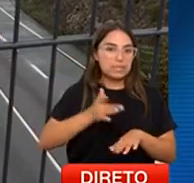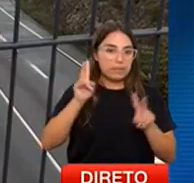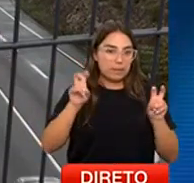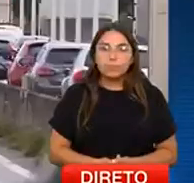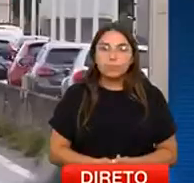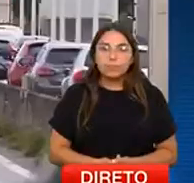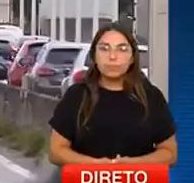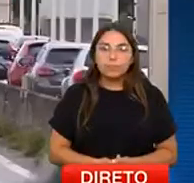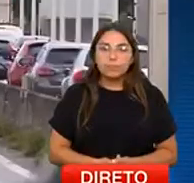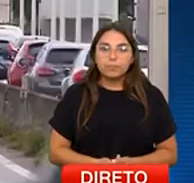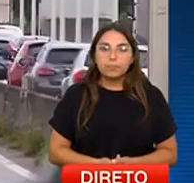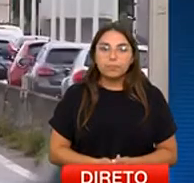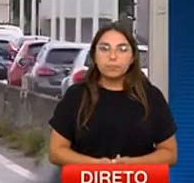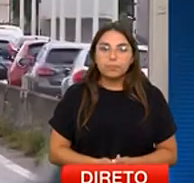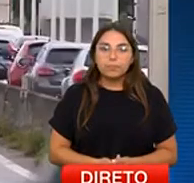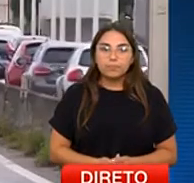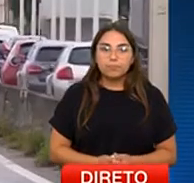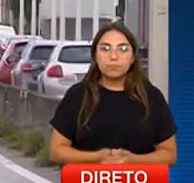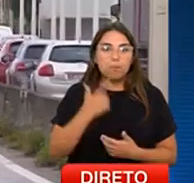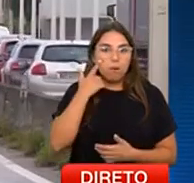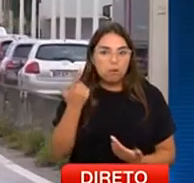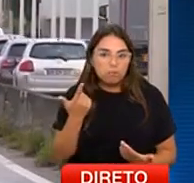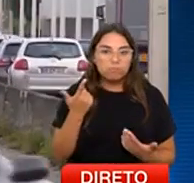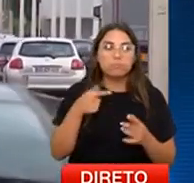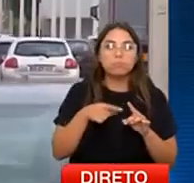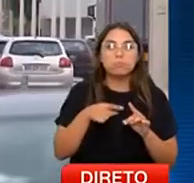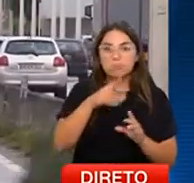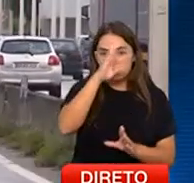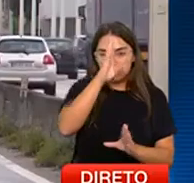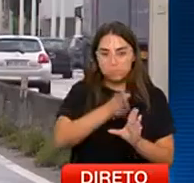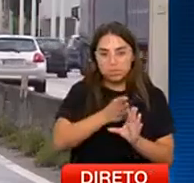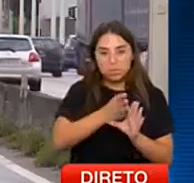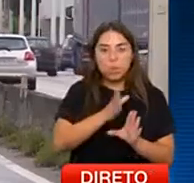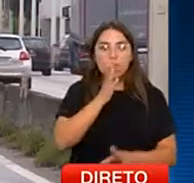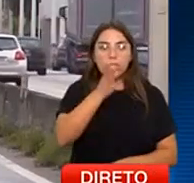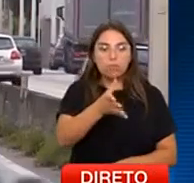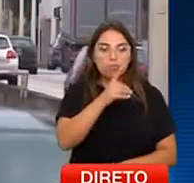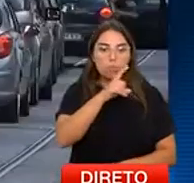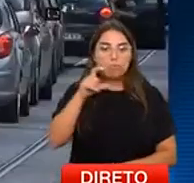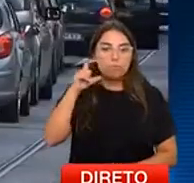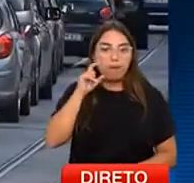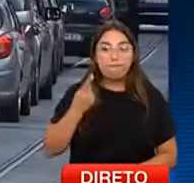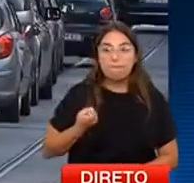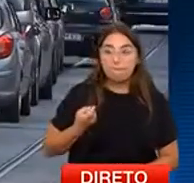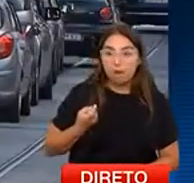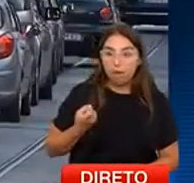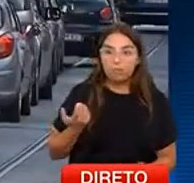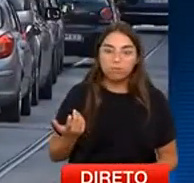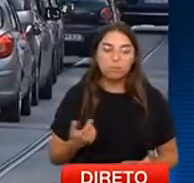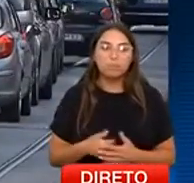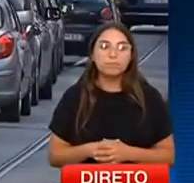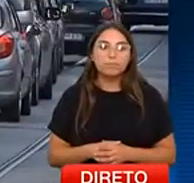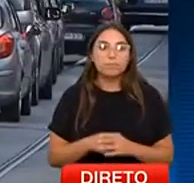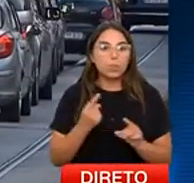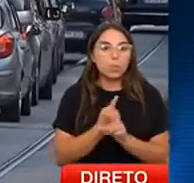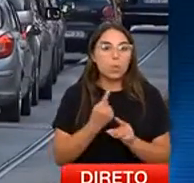ainda a percorrer olhando precisamente para aquilo que a ordem dos psicólogos defende aou dizer que há promessas também por cumprir e que há assim efetivamente